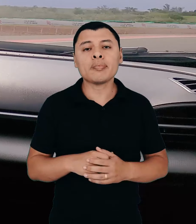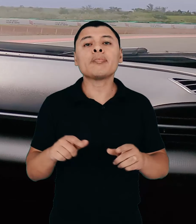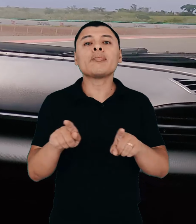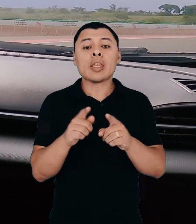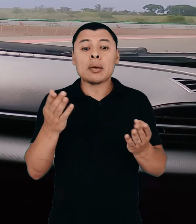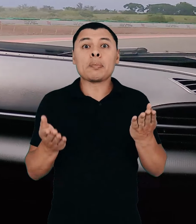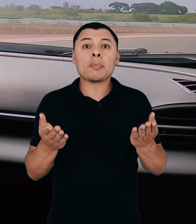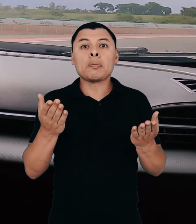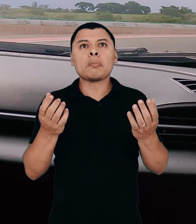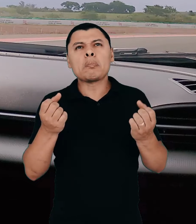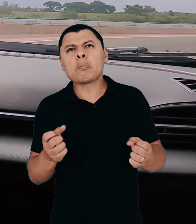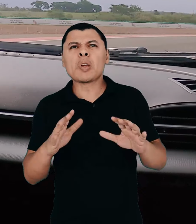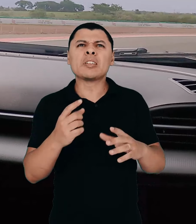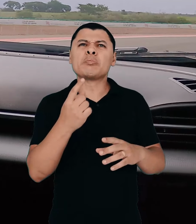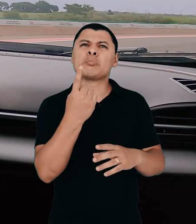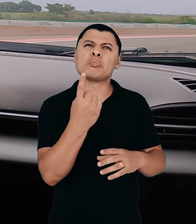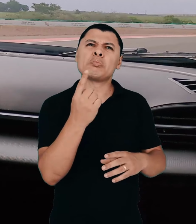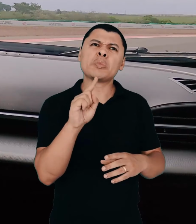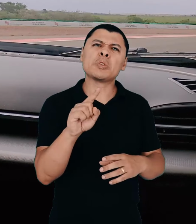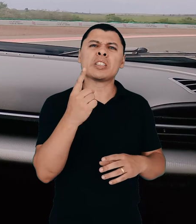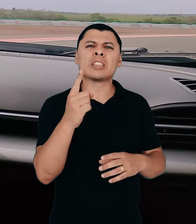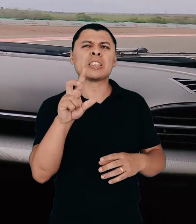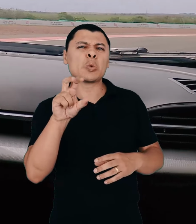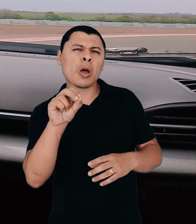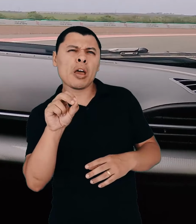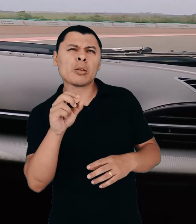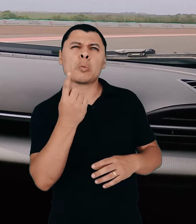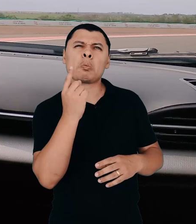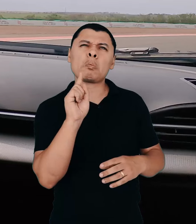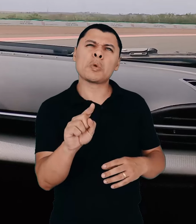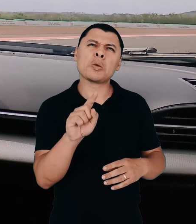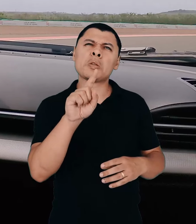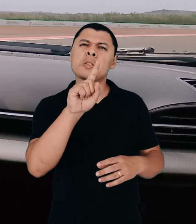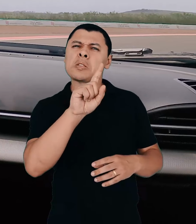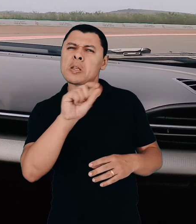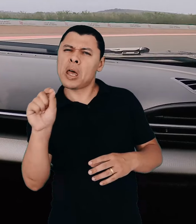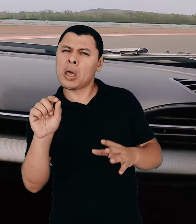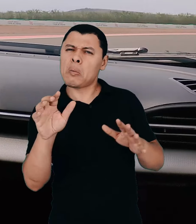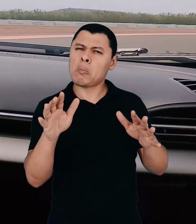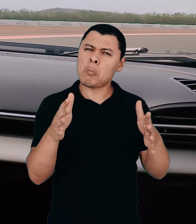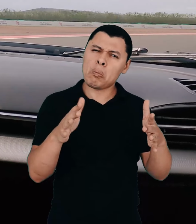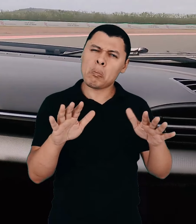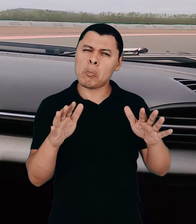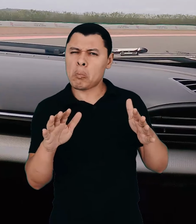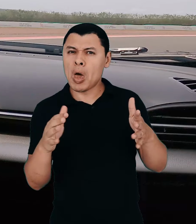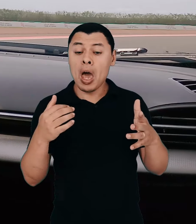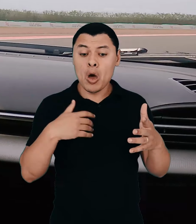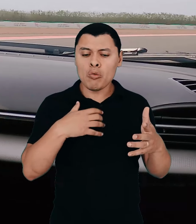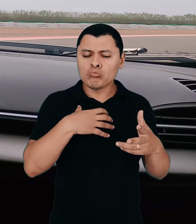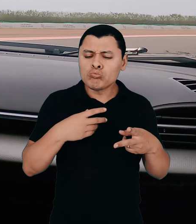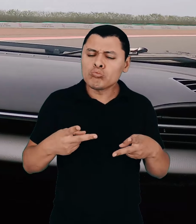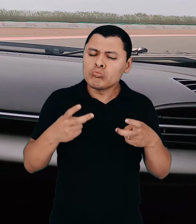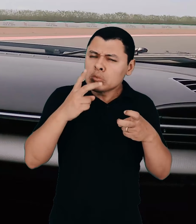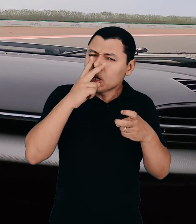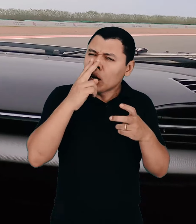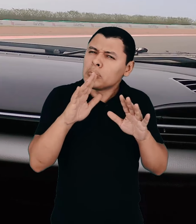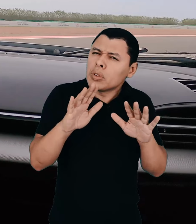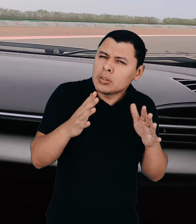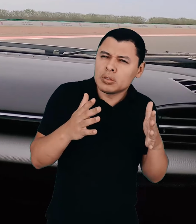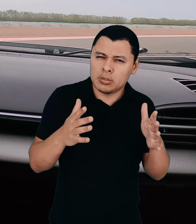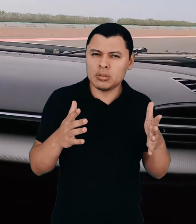ter um veículo aqui na casa dos 1.150 quilos, 1.100. Me parece, pelo menos aqui agindo no meu corpo a inércia, que a gente tem algo